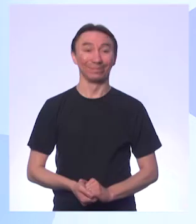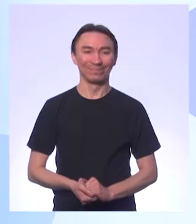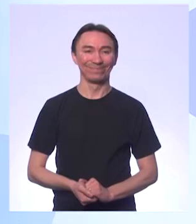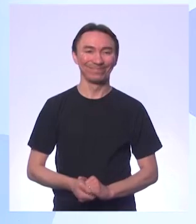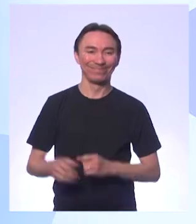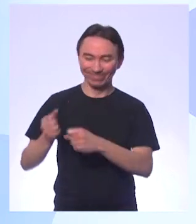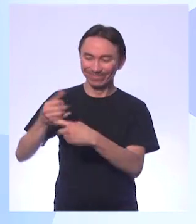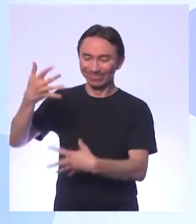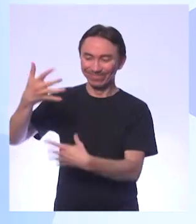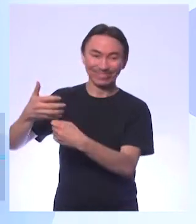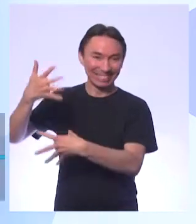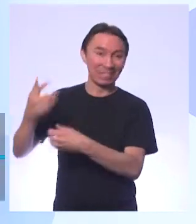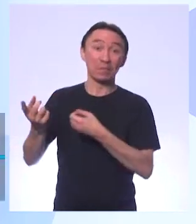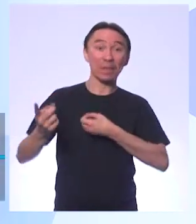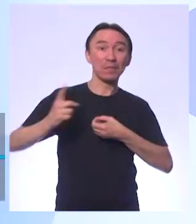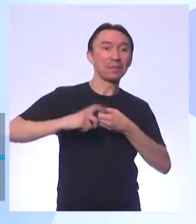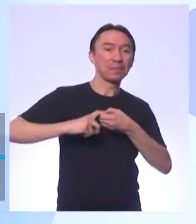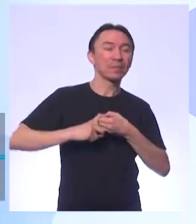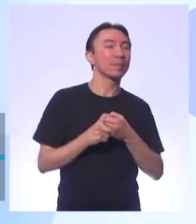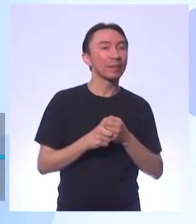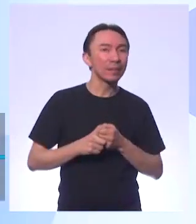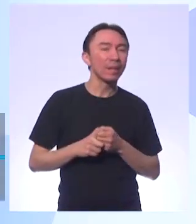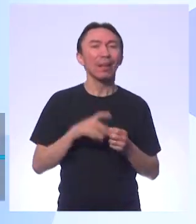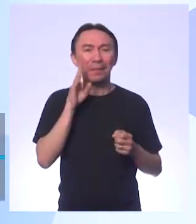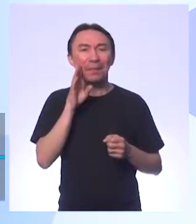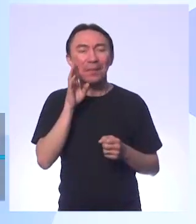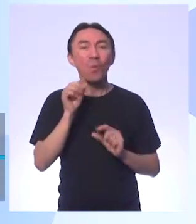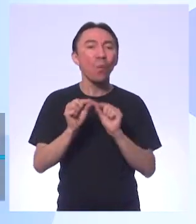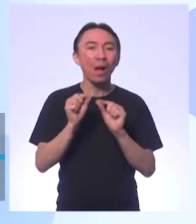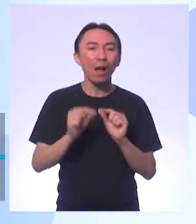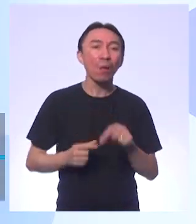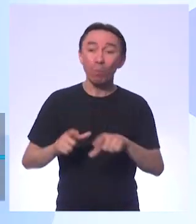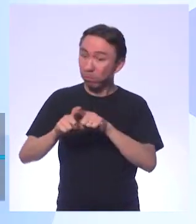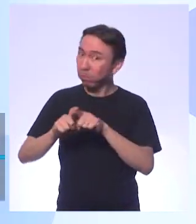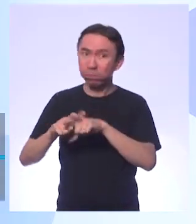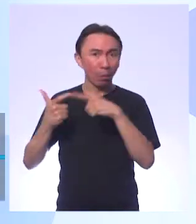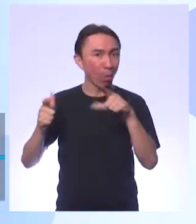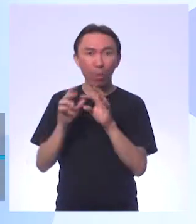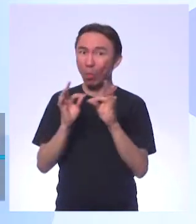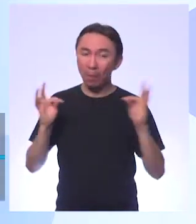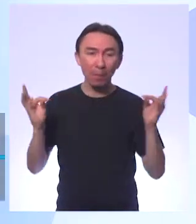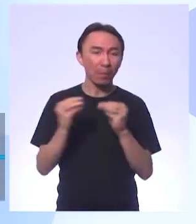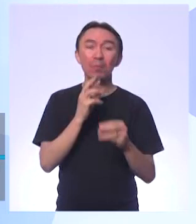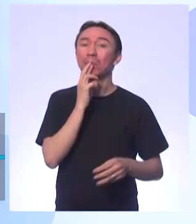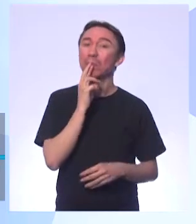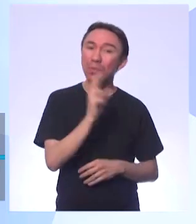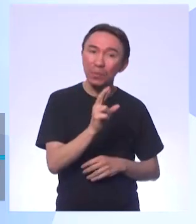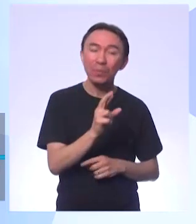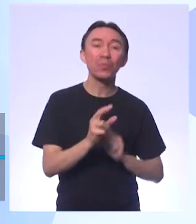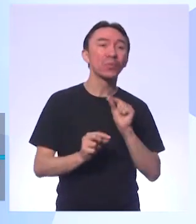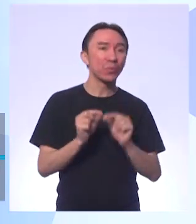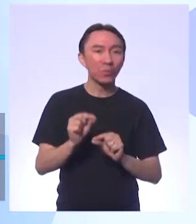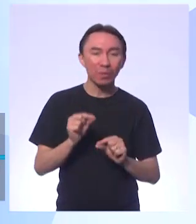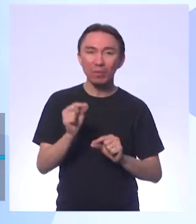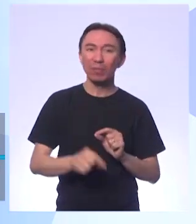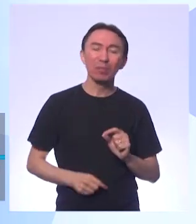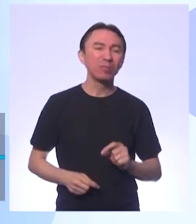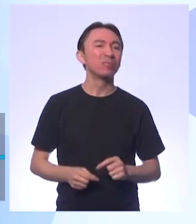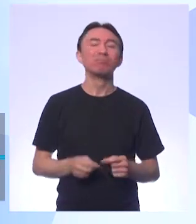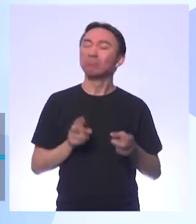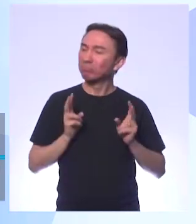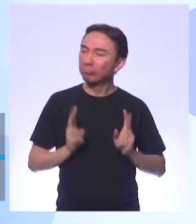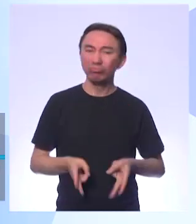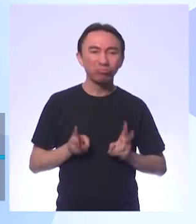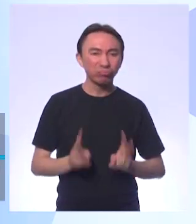Voltamos e olha que legal. A maior parte, aliás, todos responderam que continua a exploração da mão de obra